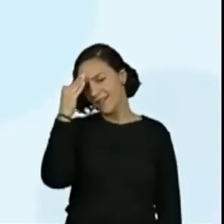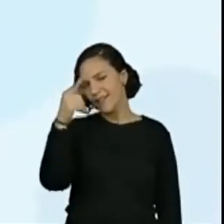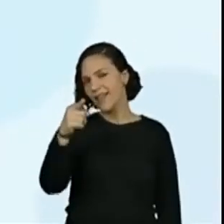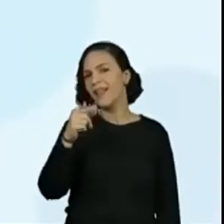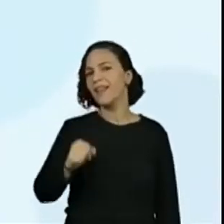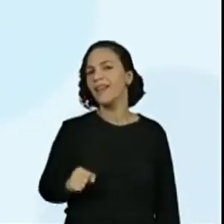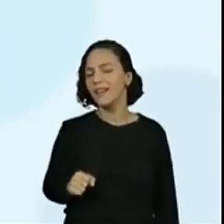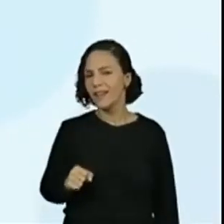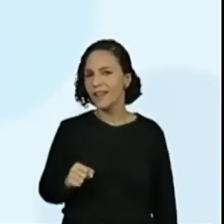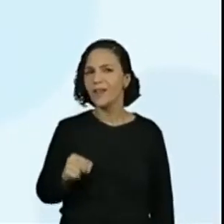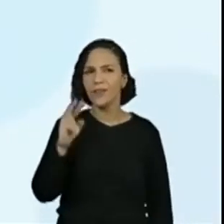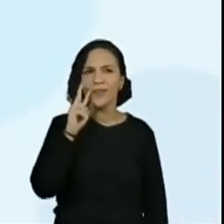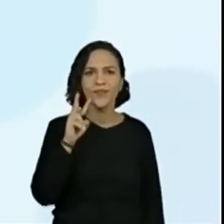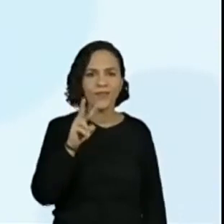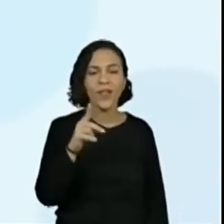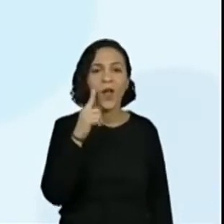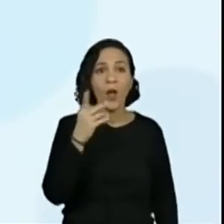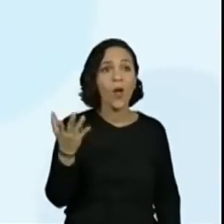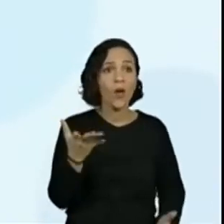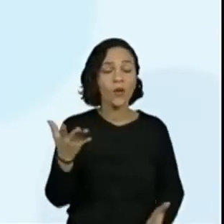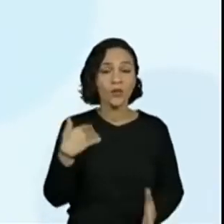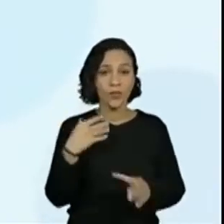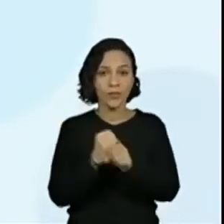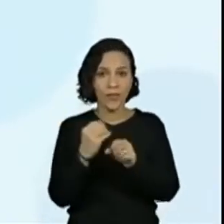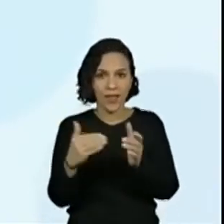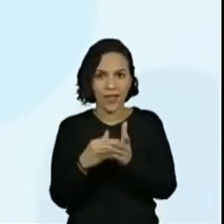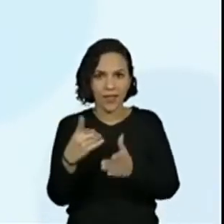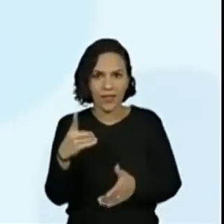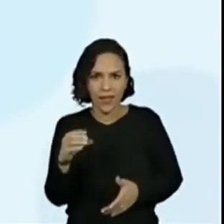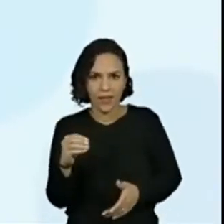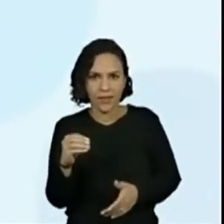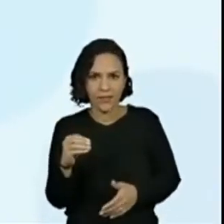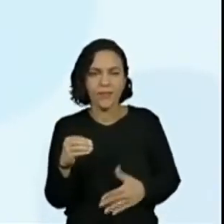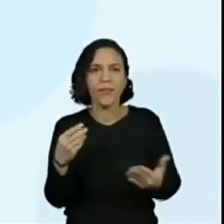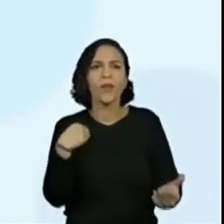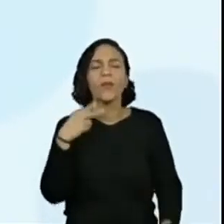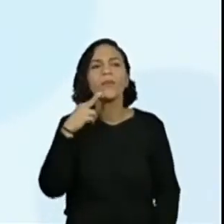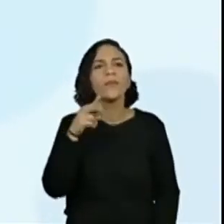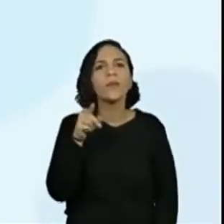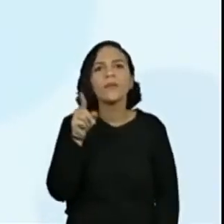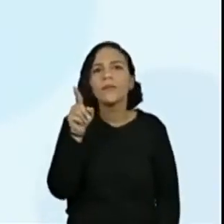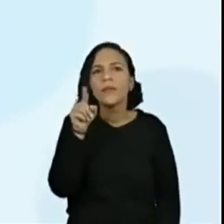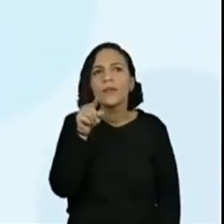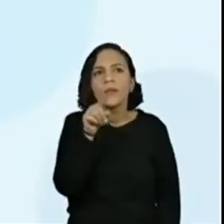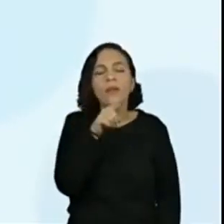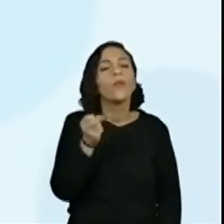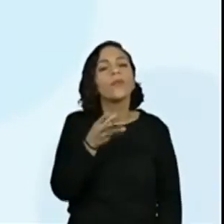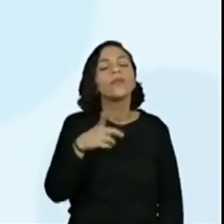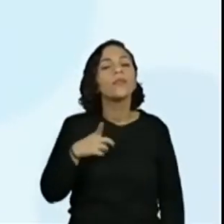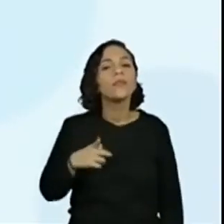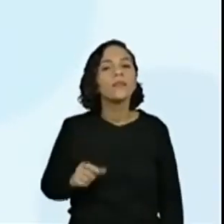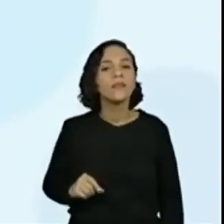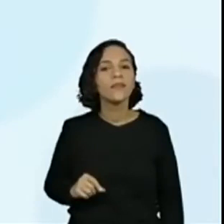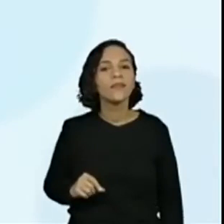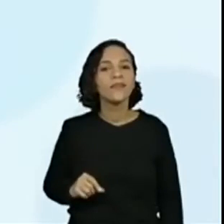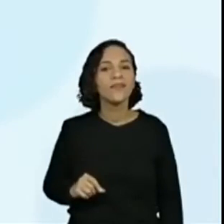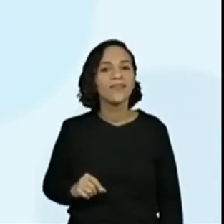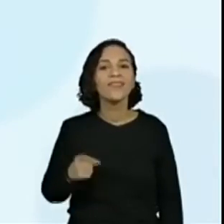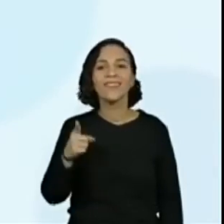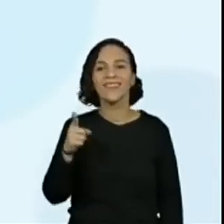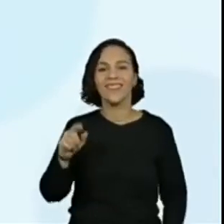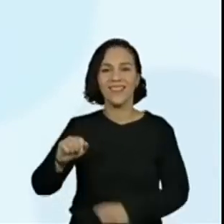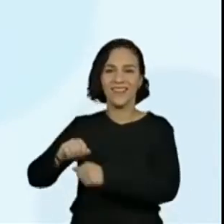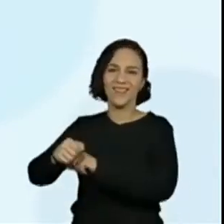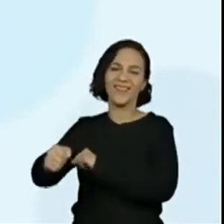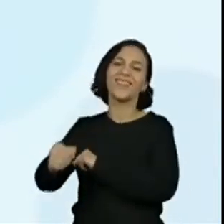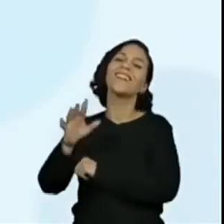alunos que só de olhar... Hoje a gente não fez contagem até 10? Sim. Então, só de olhar aqui, como é que fica? Olha só. Eles continuam no mapinha,